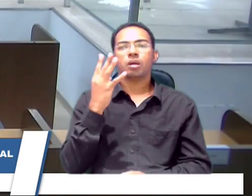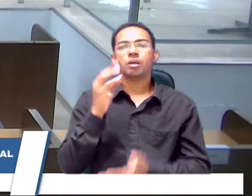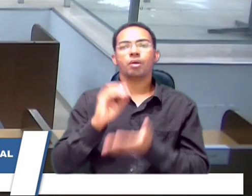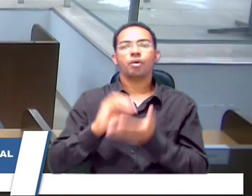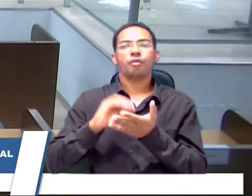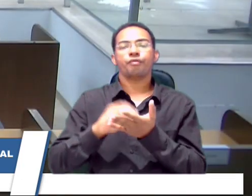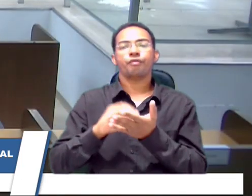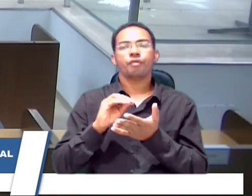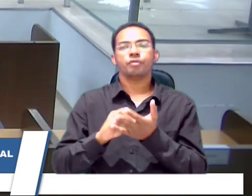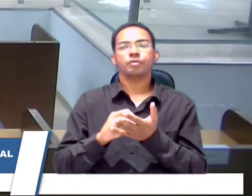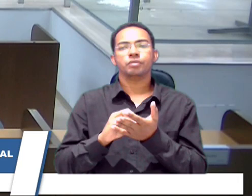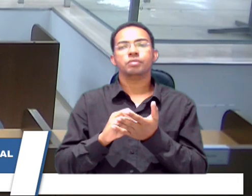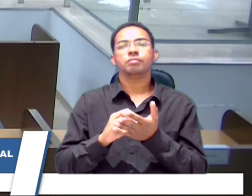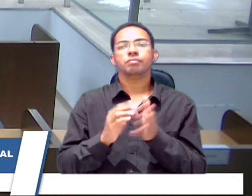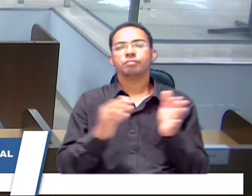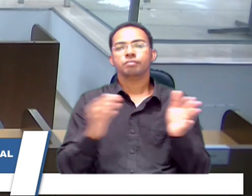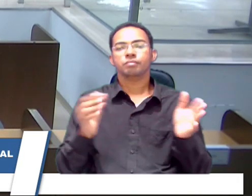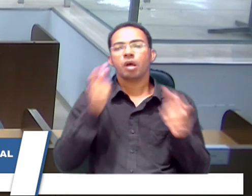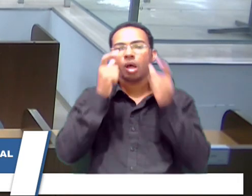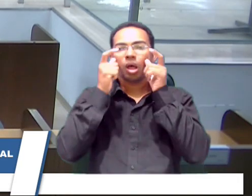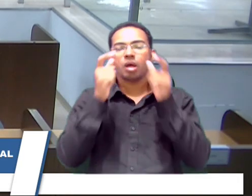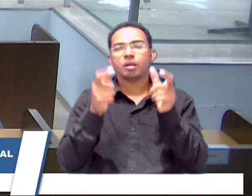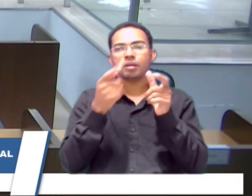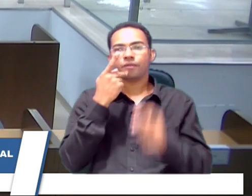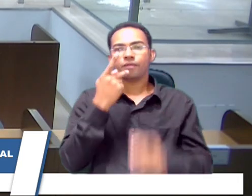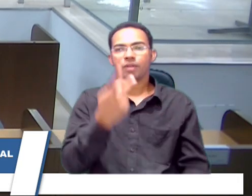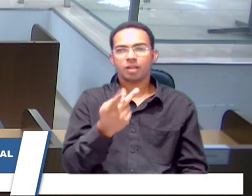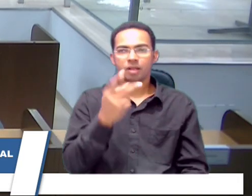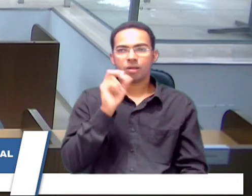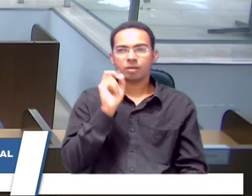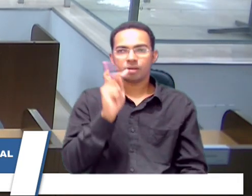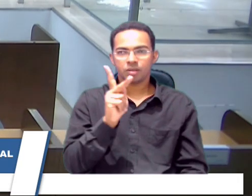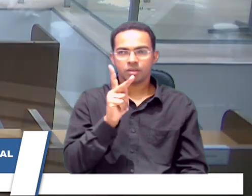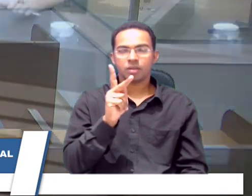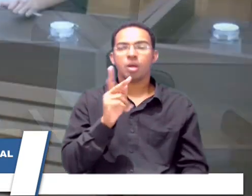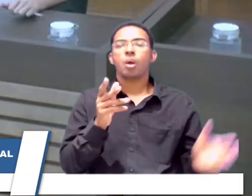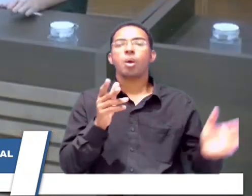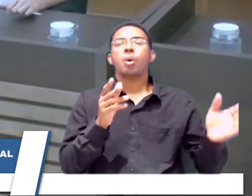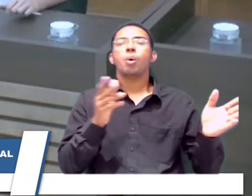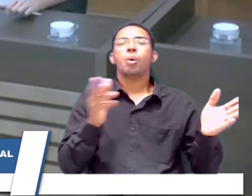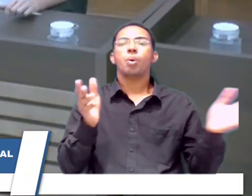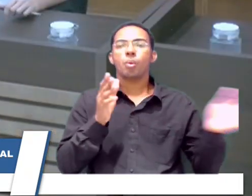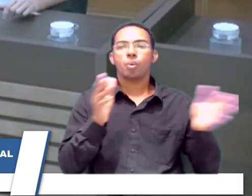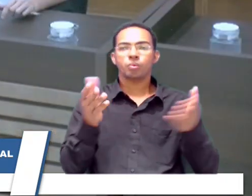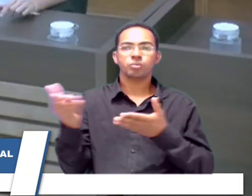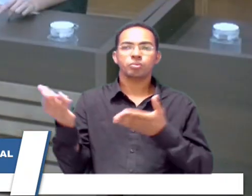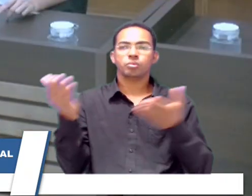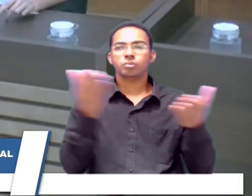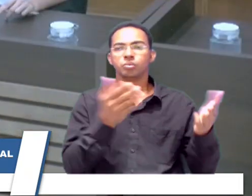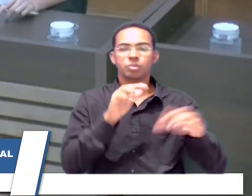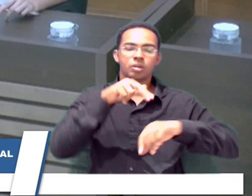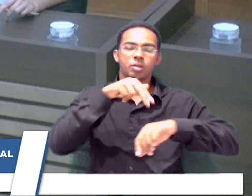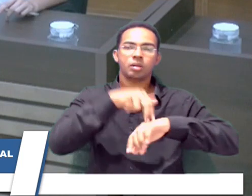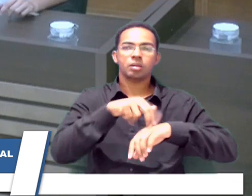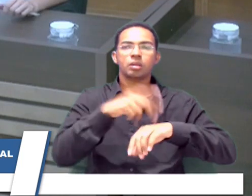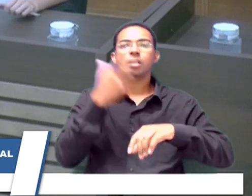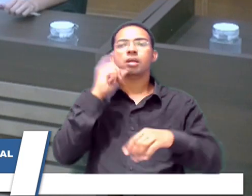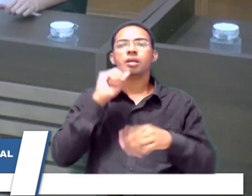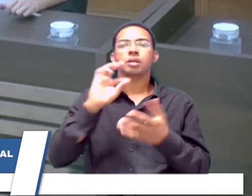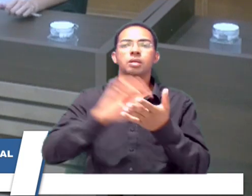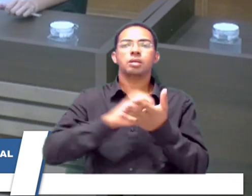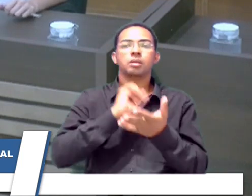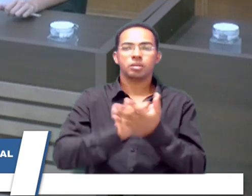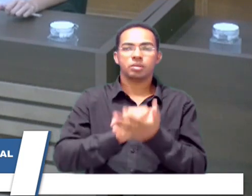têm interesse em falar, tá bom? Então, enquanto eu vou chamando aqui as pessoas, quem quiser fazer uso da